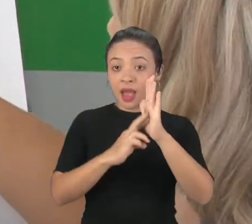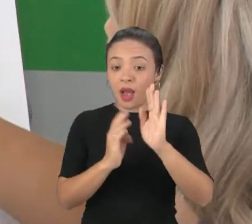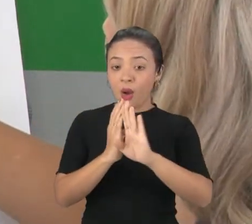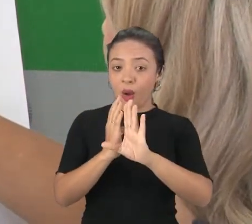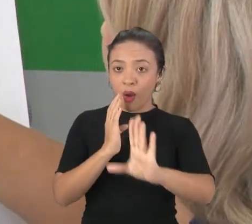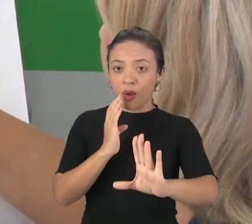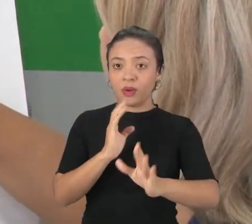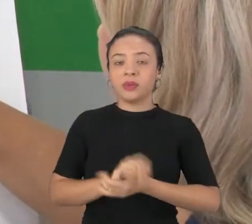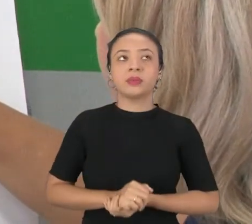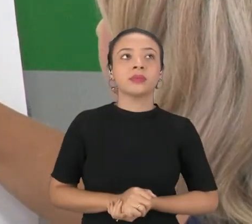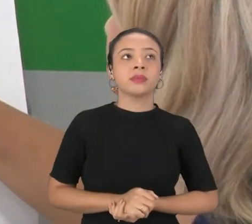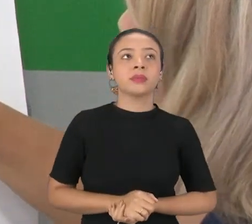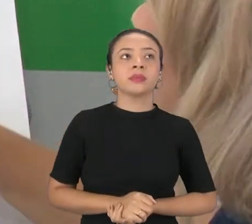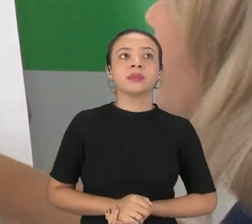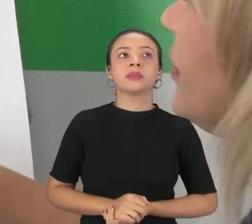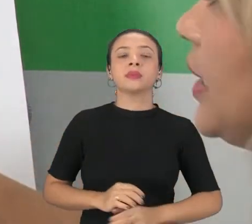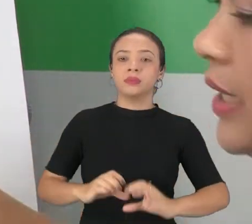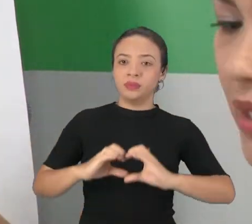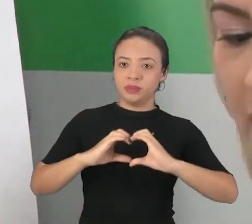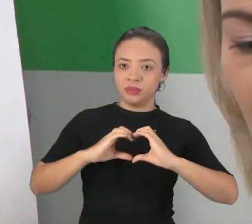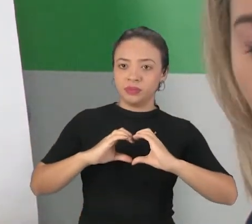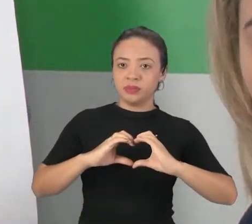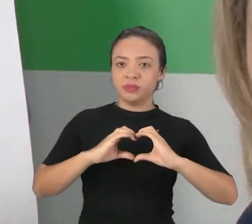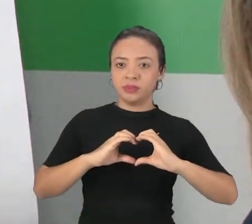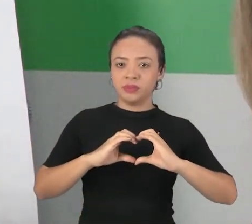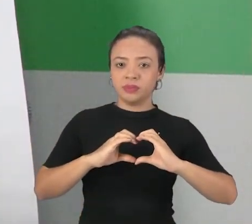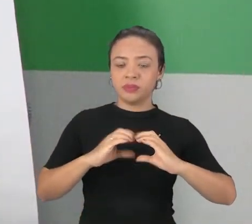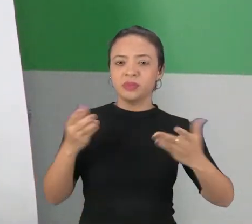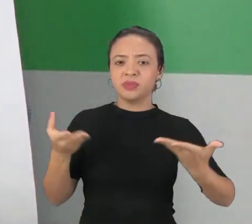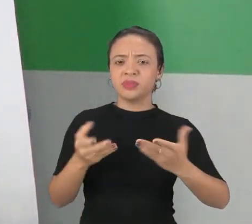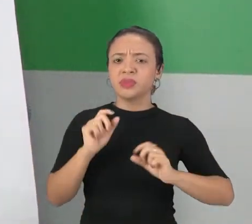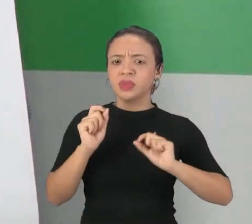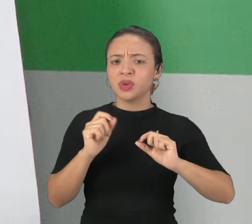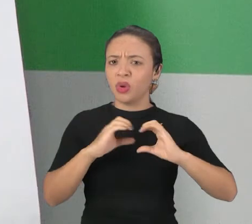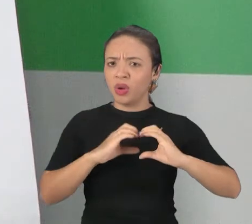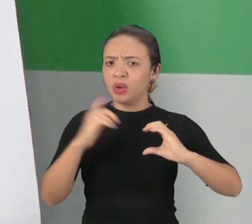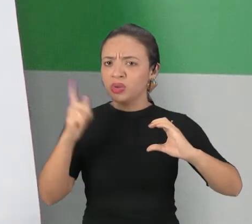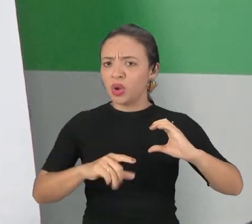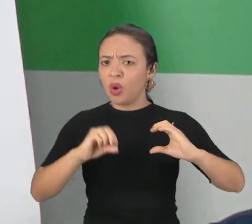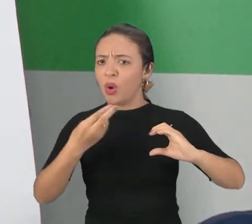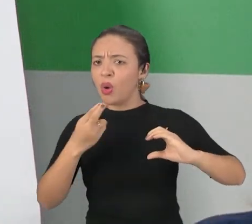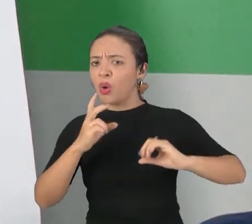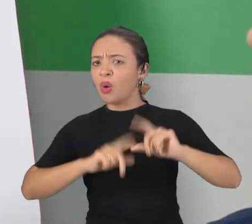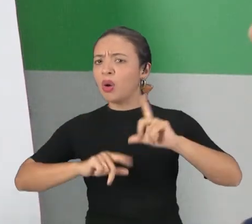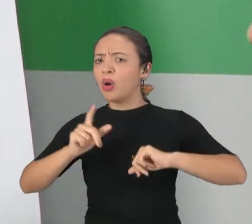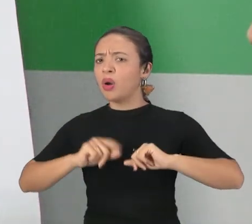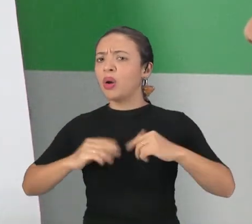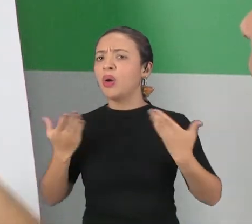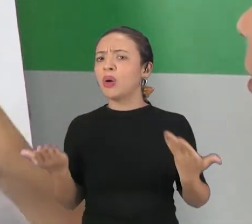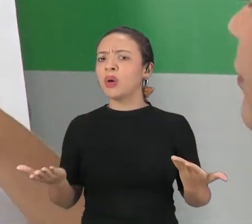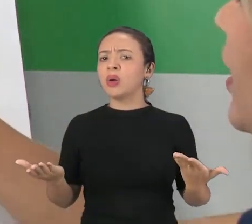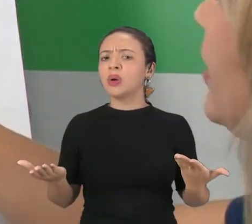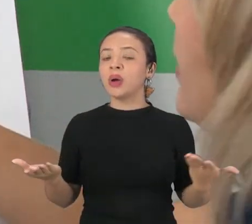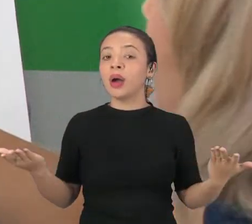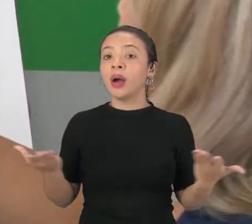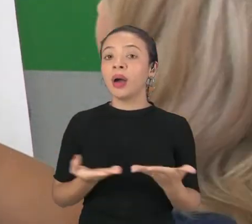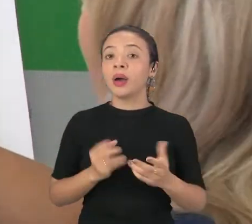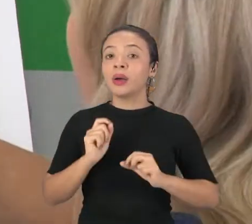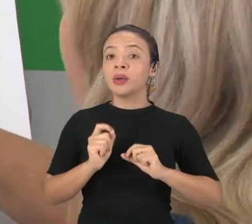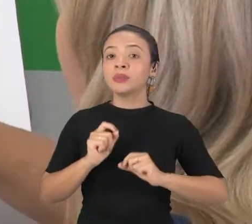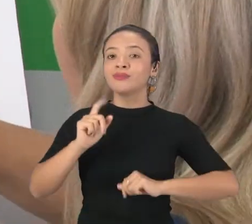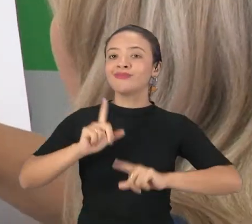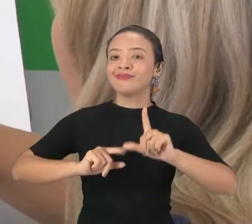mais um coração e agora vem mais um coração ou Estrela agora